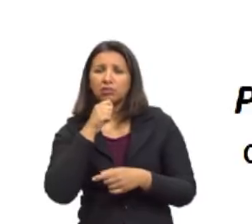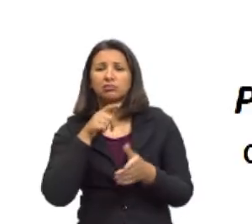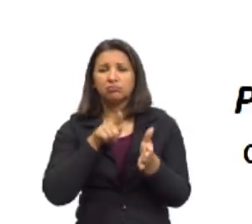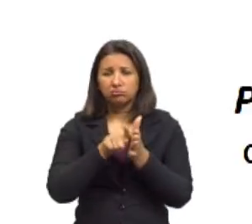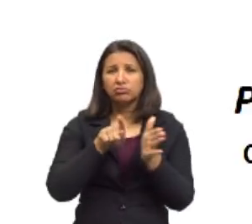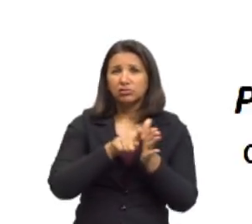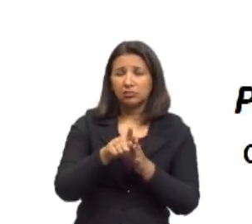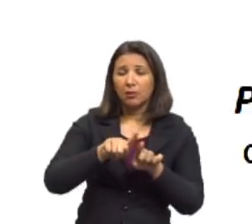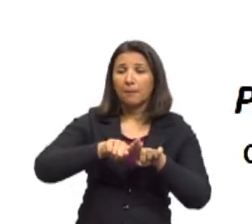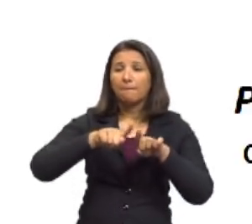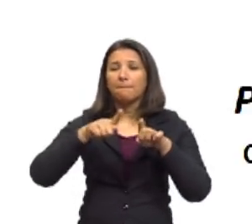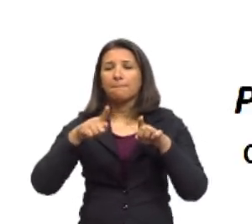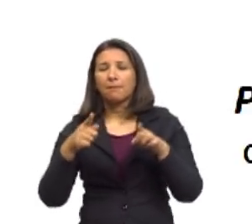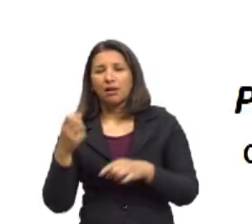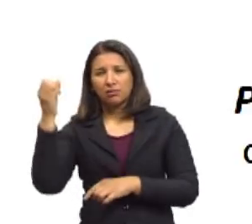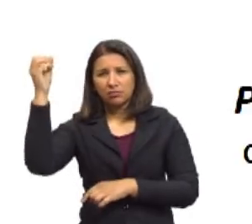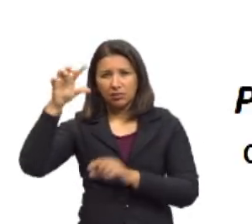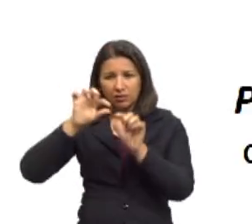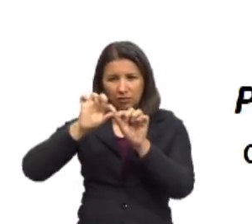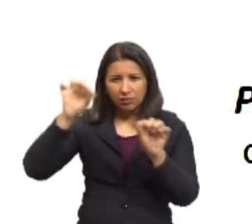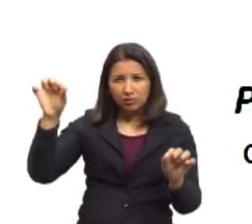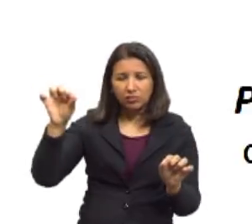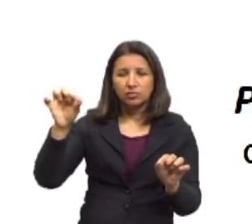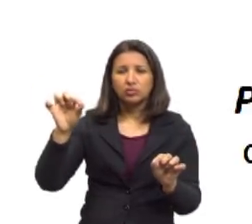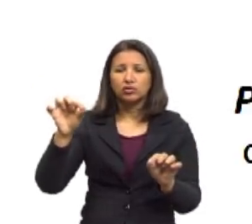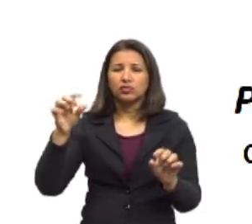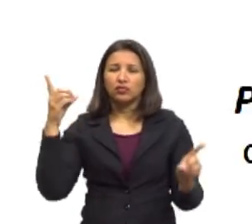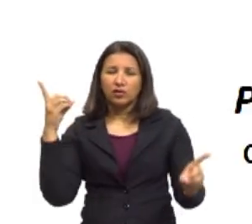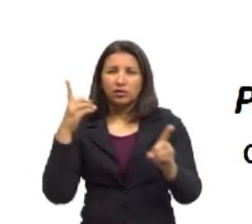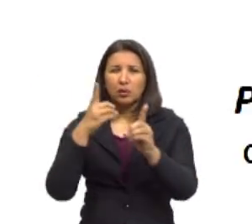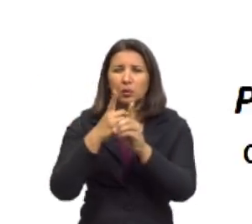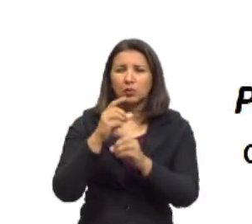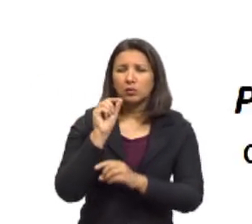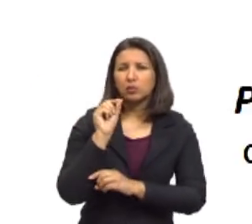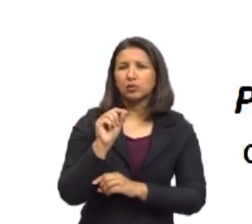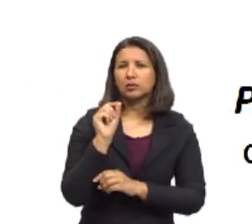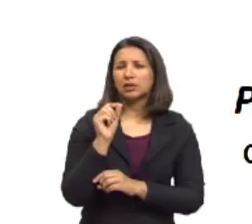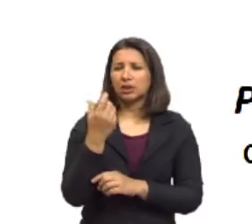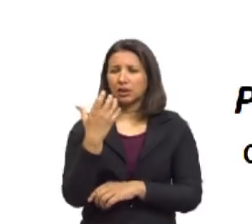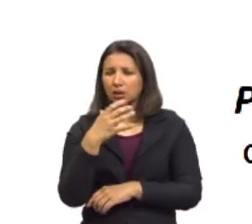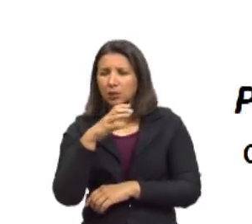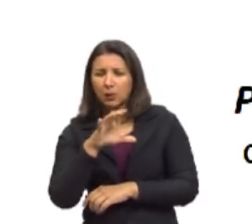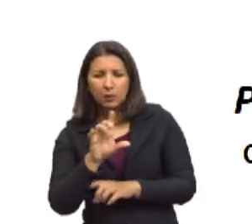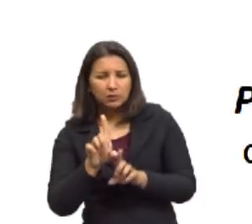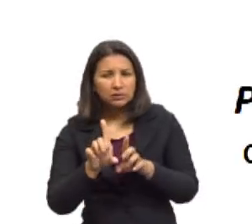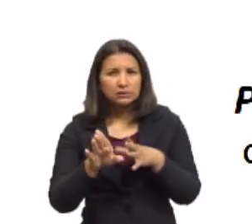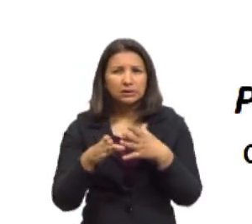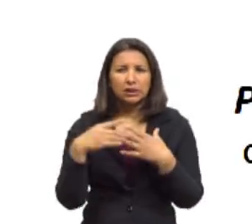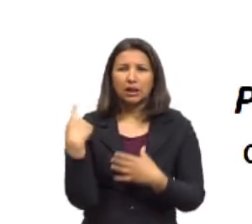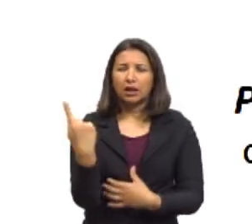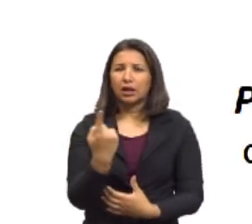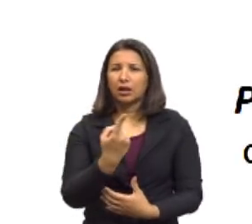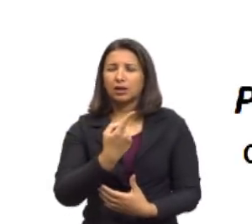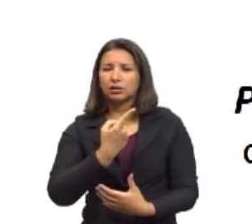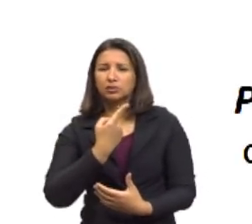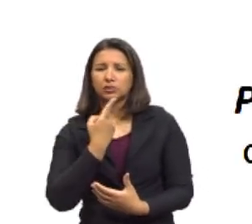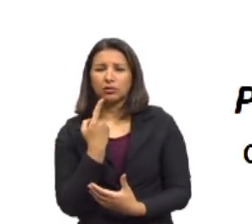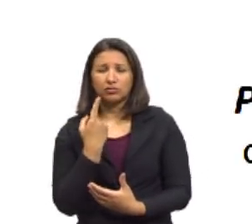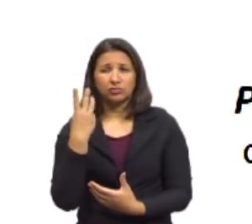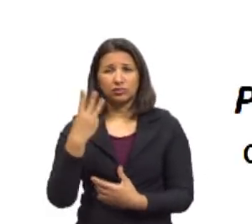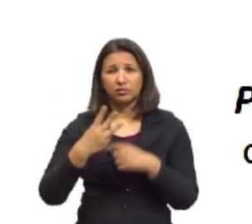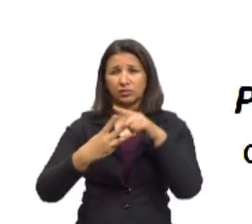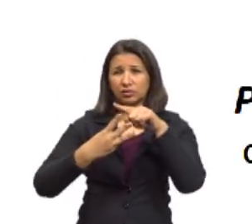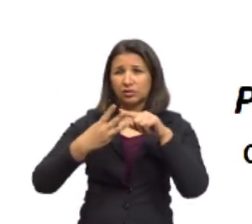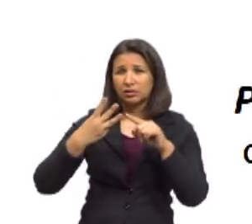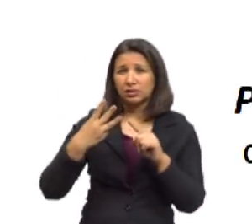luz, ele na verdade vai de encontro, vai contra, né, o nosso terceiro princípio,